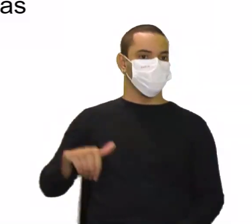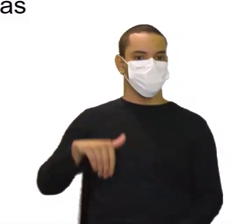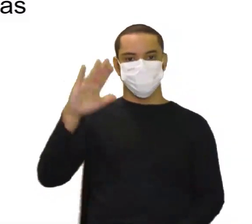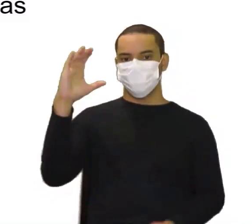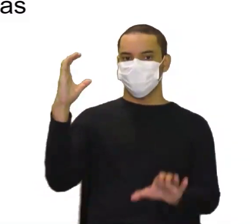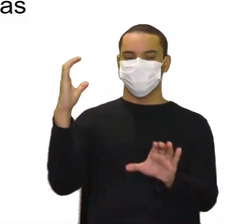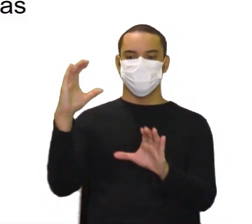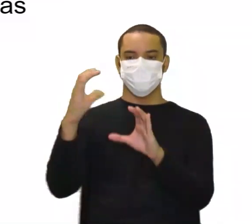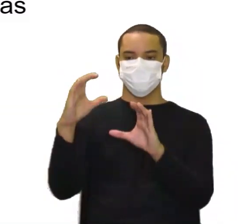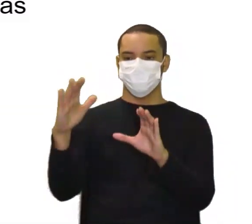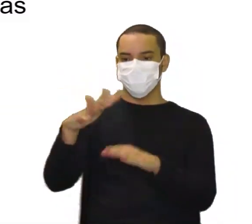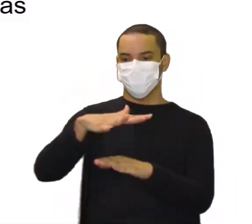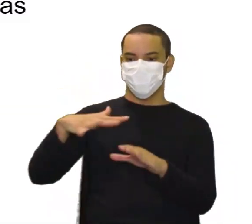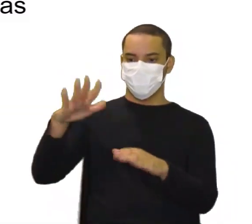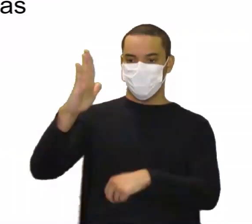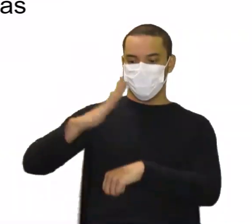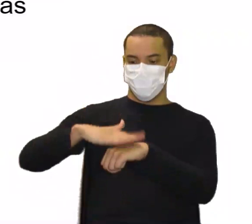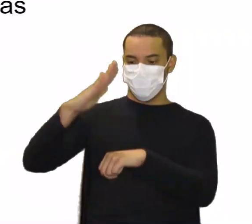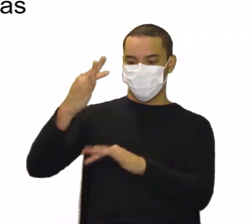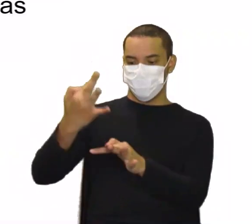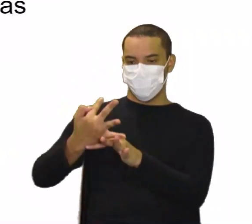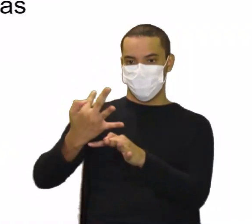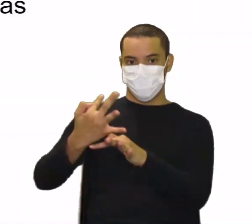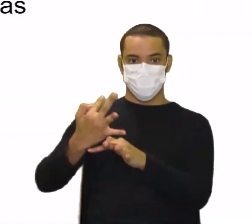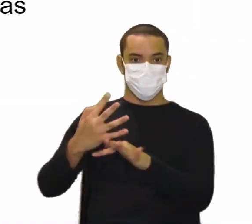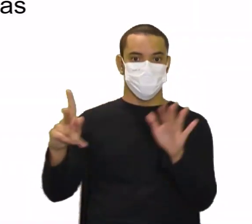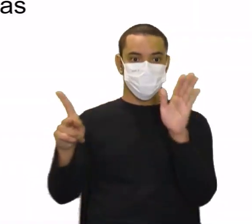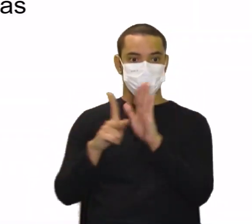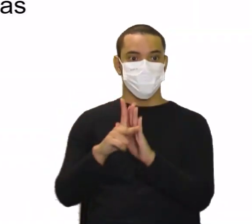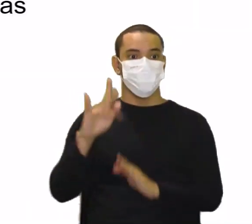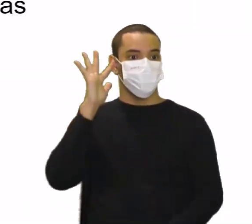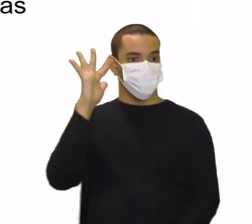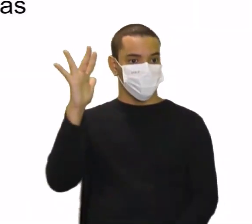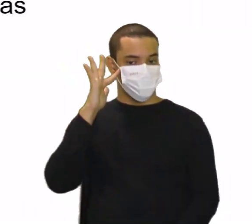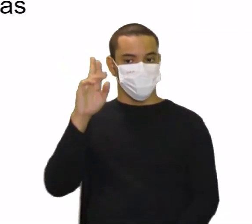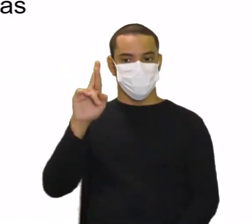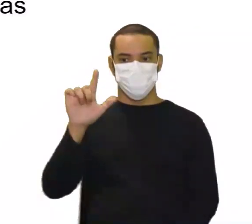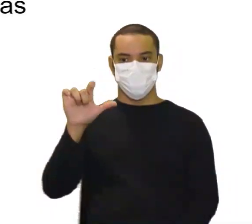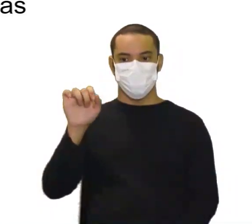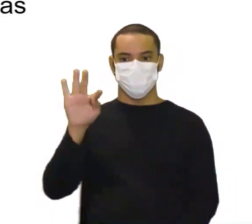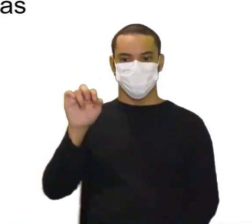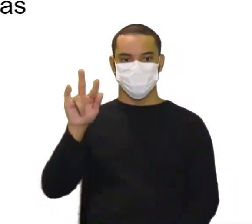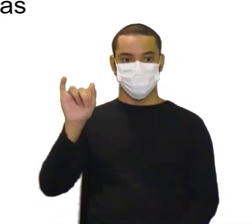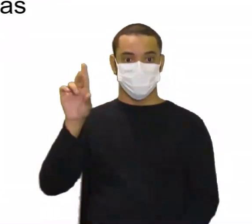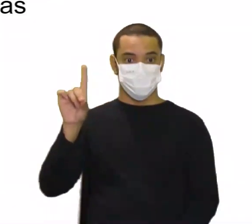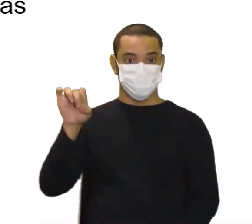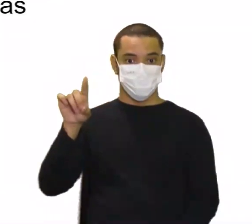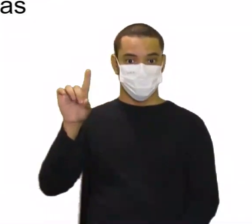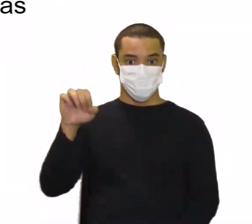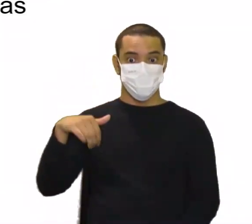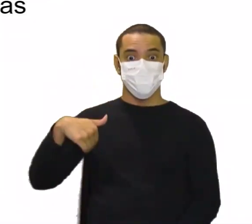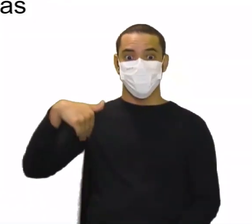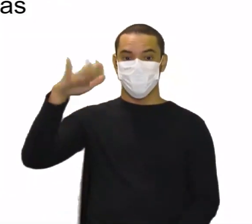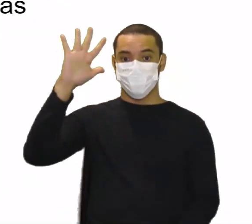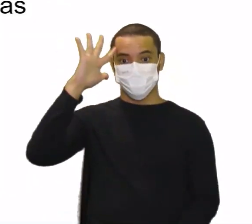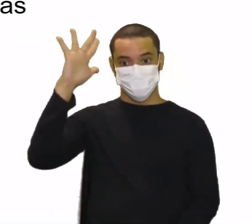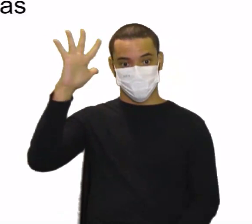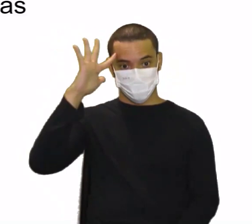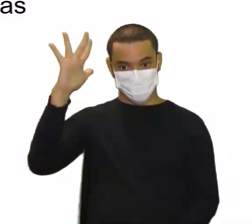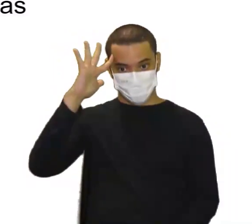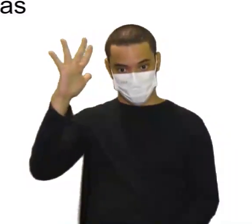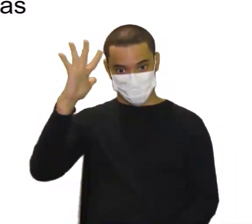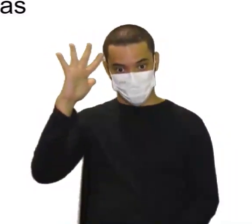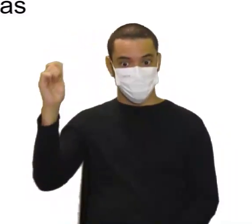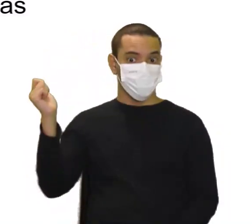e conhecido especialmente por sua teoria da relatividade. Olha só, ele é mais conhecido pela teoria da